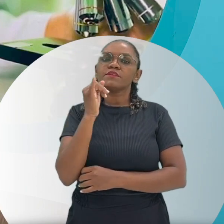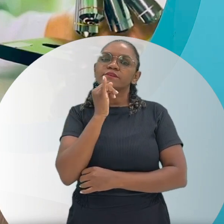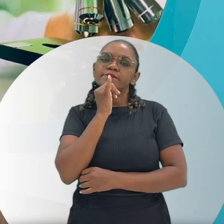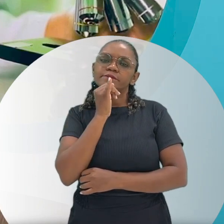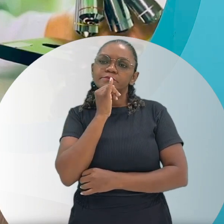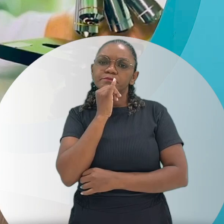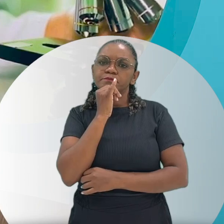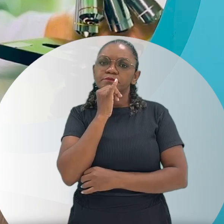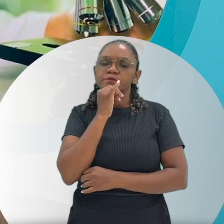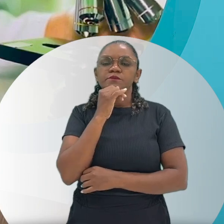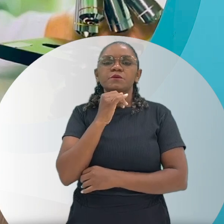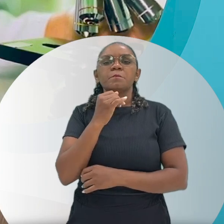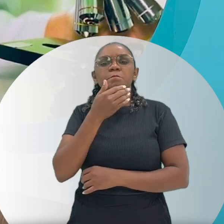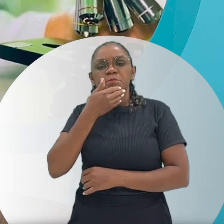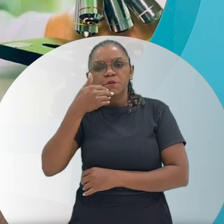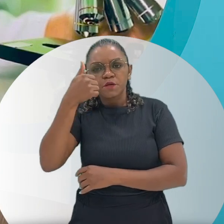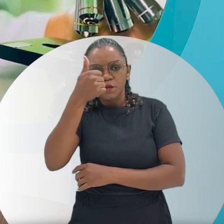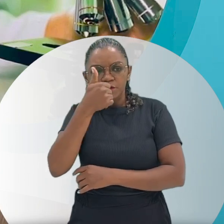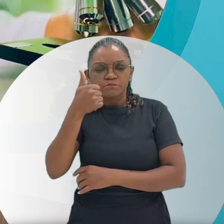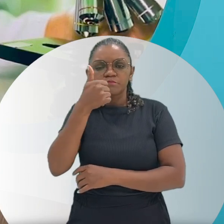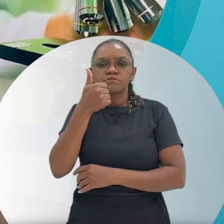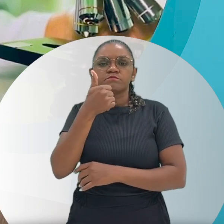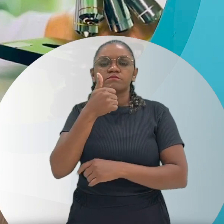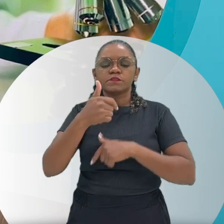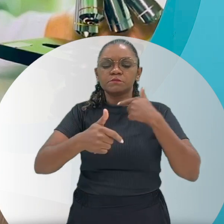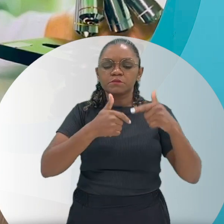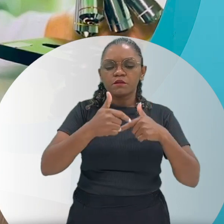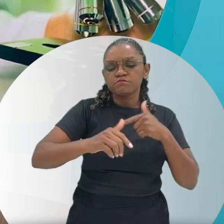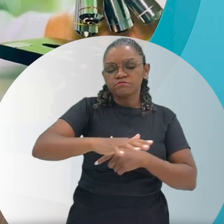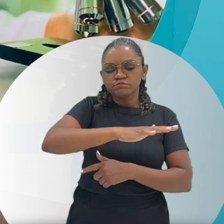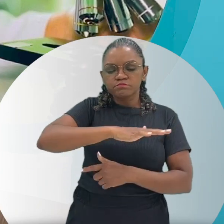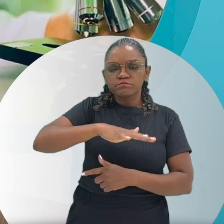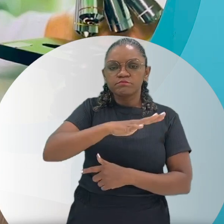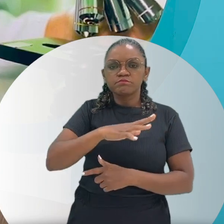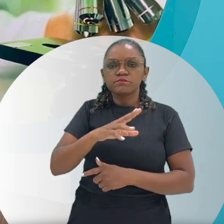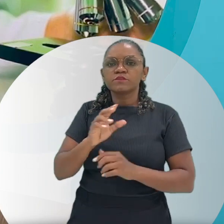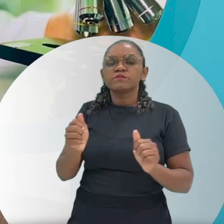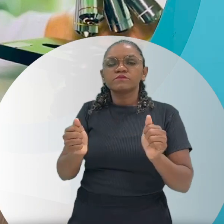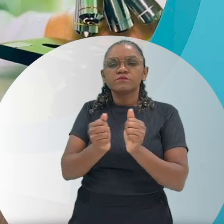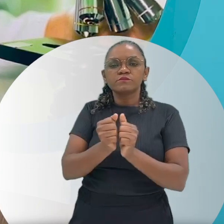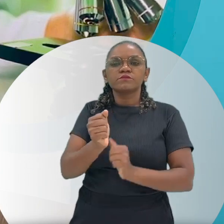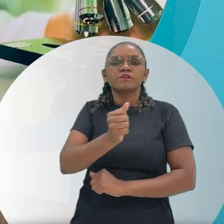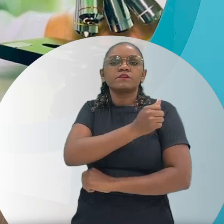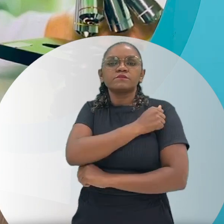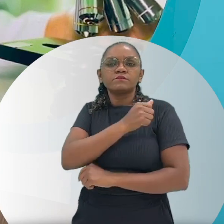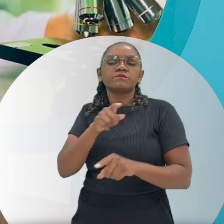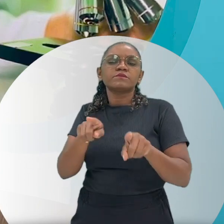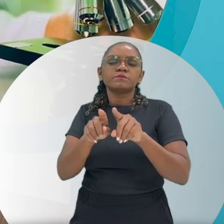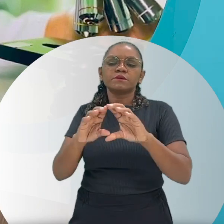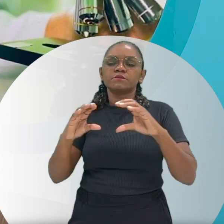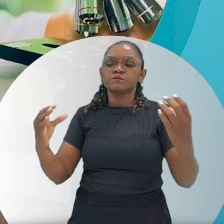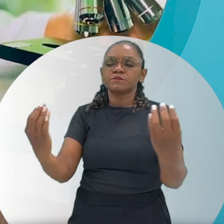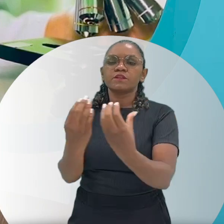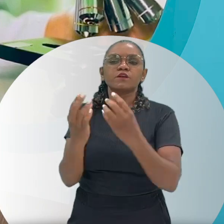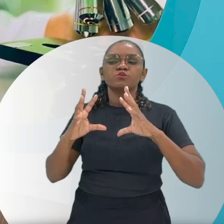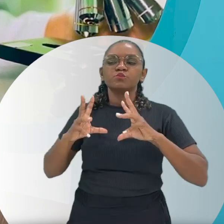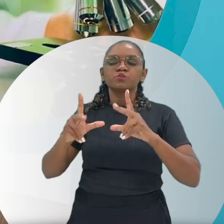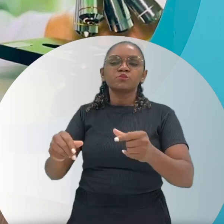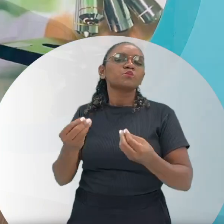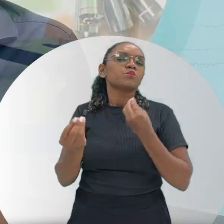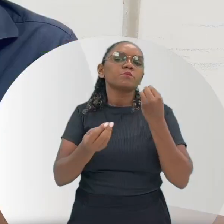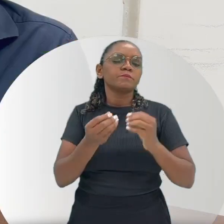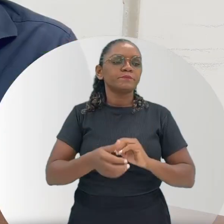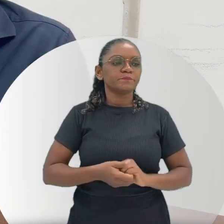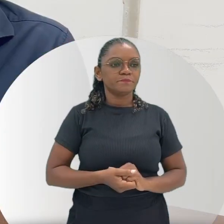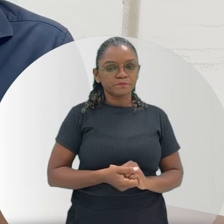de buscar sempre melhorar os nossos serviços, né, para com os nossos alunos, para com a comunidade de forma geral. O